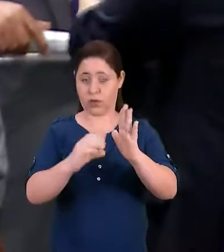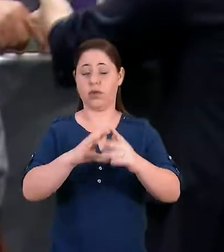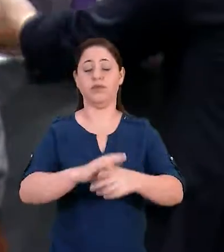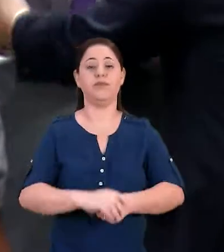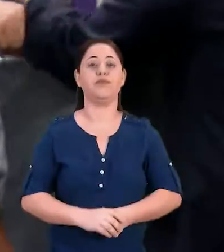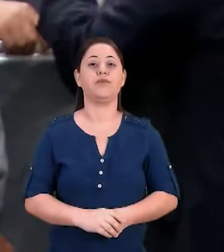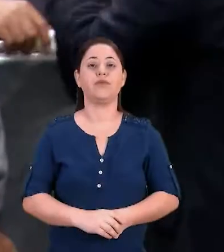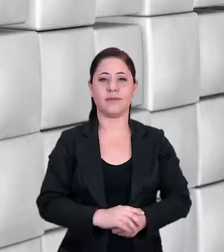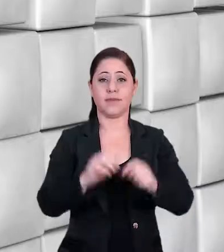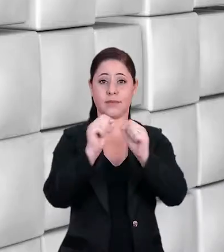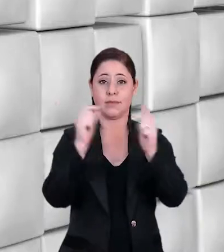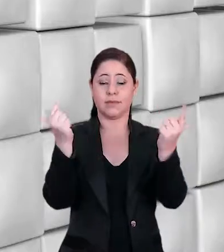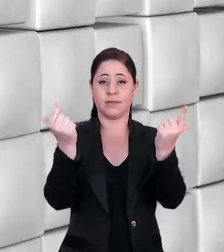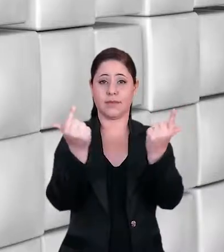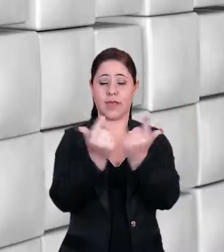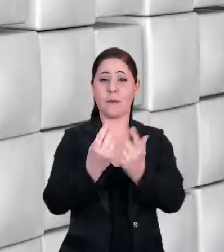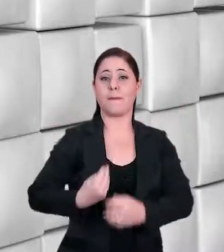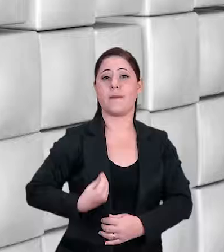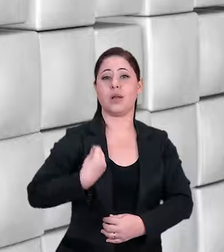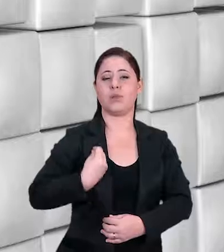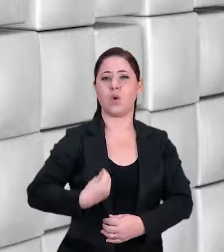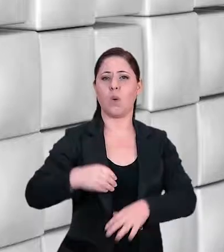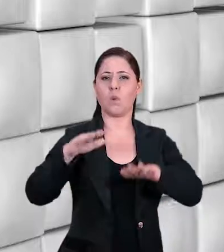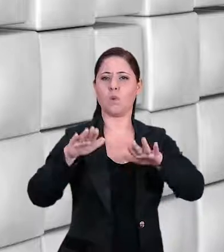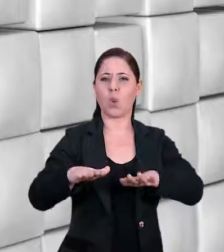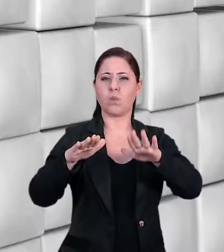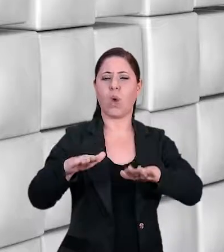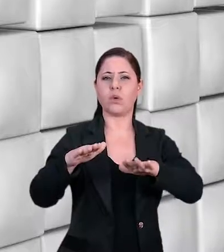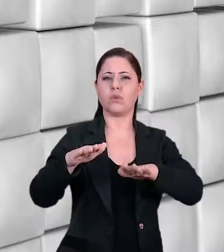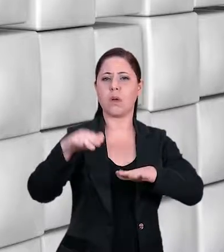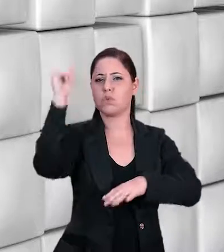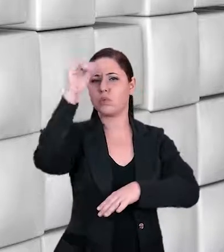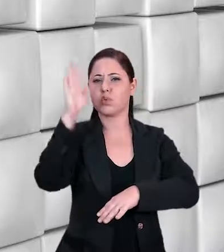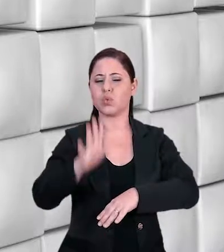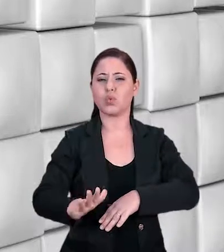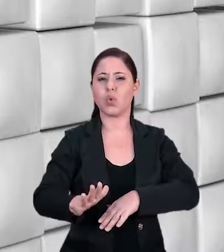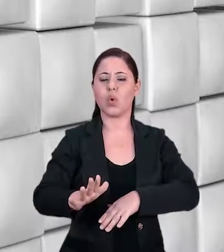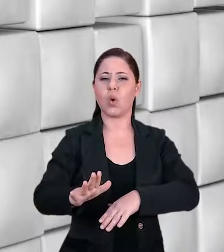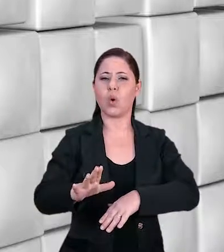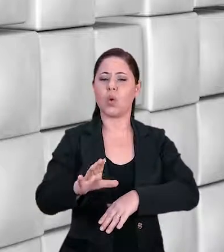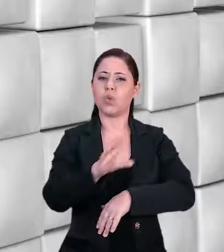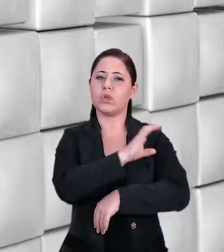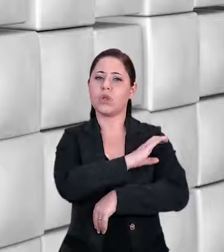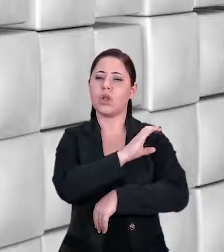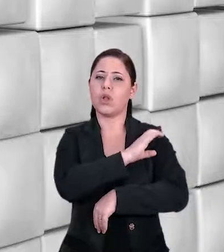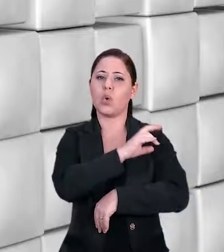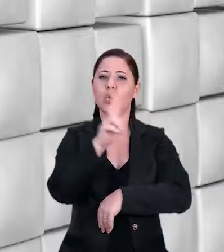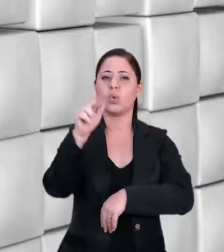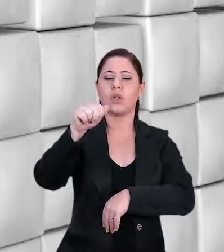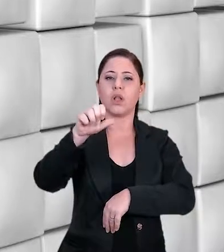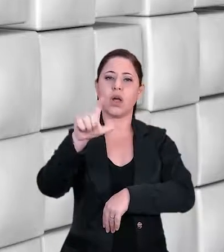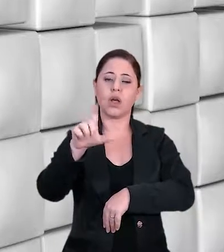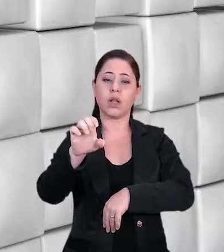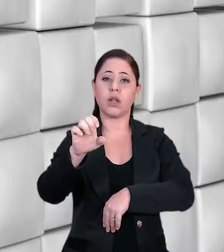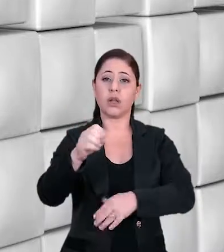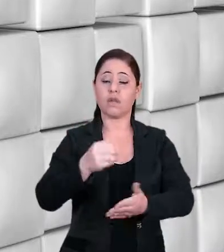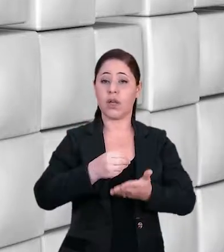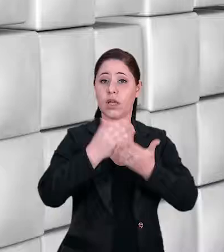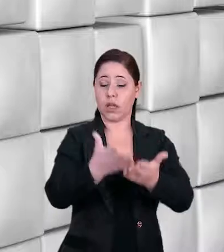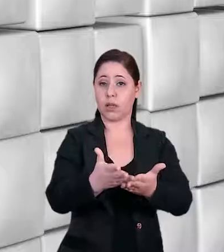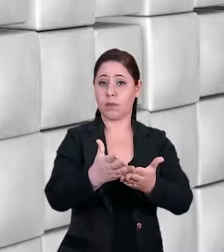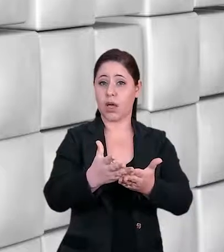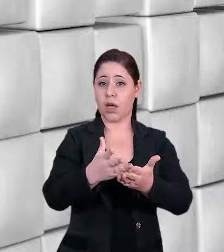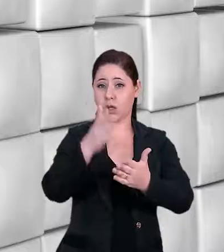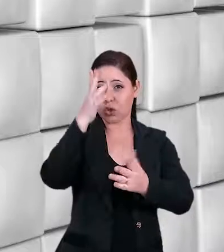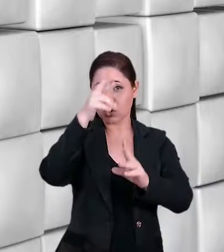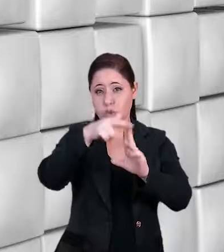em Diário Oficial. A Assembleia participa de movimento nacional coordenado pela Unali e vai